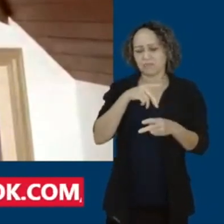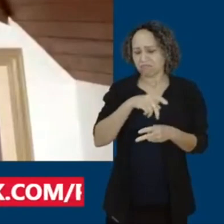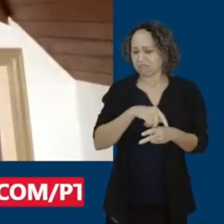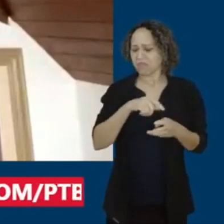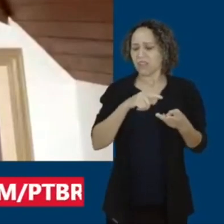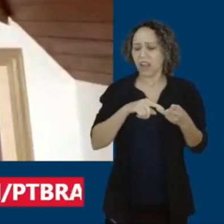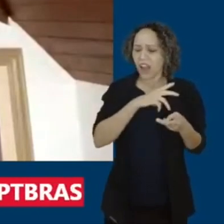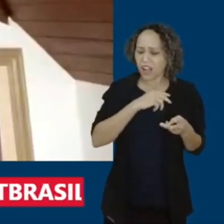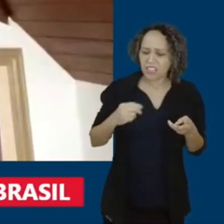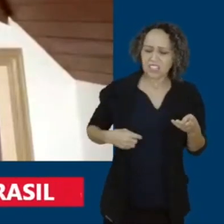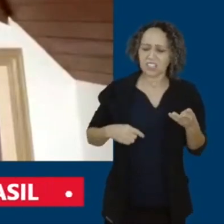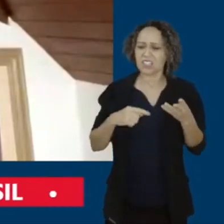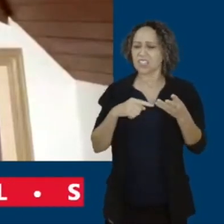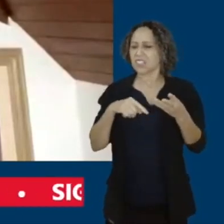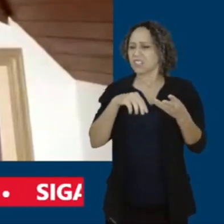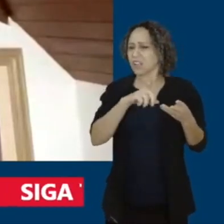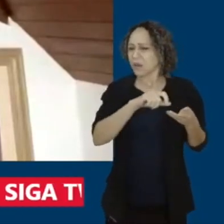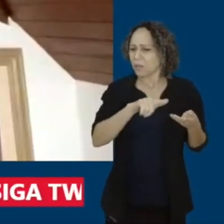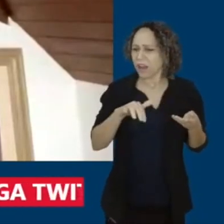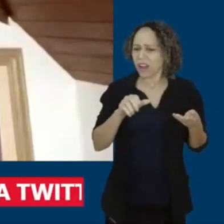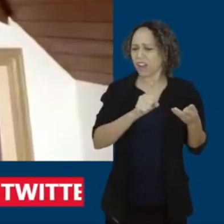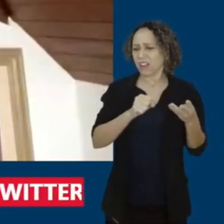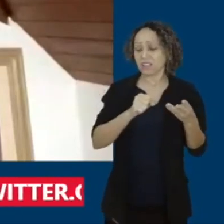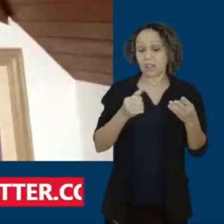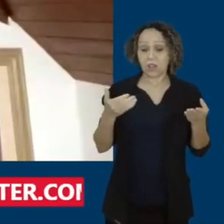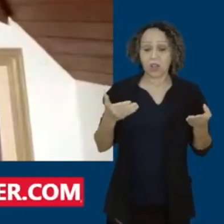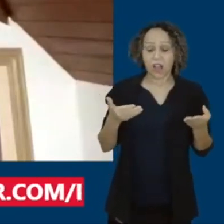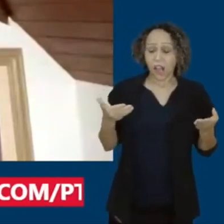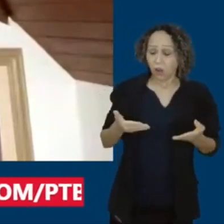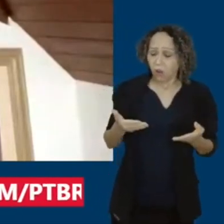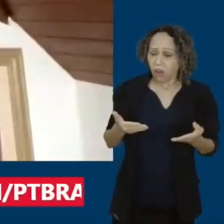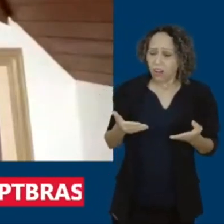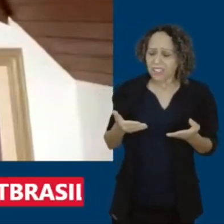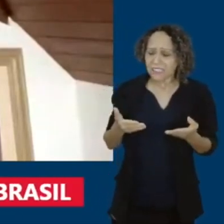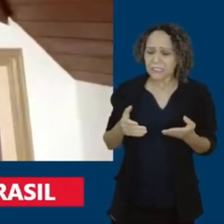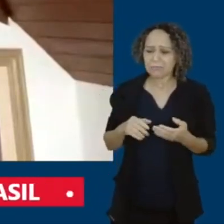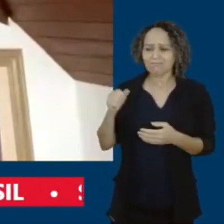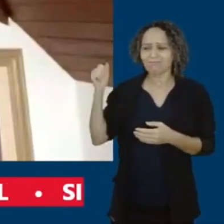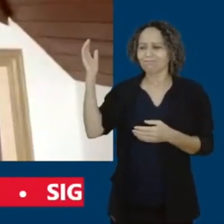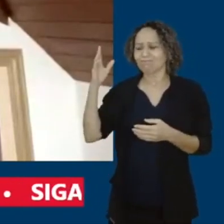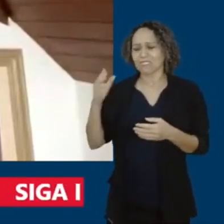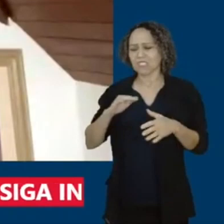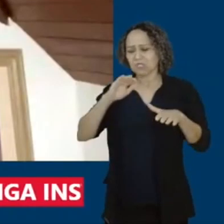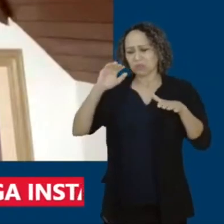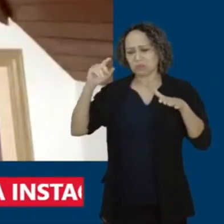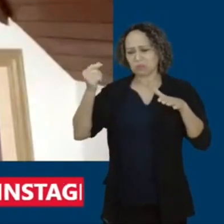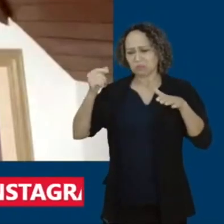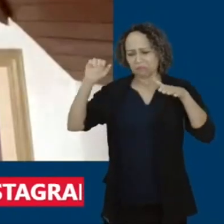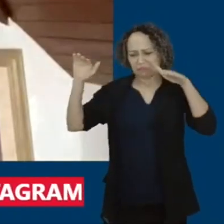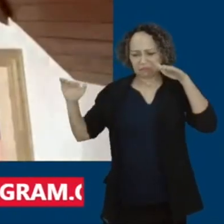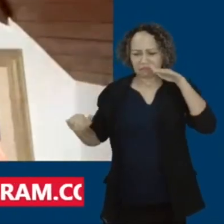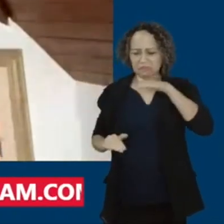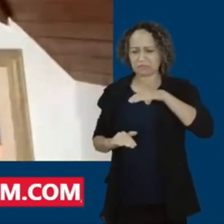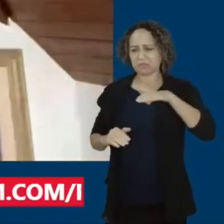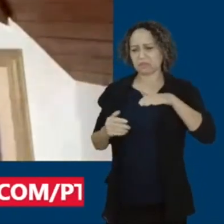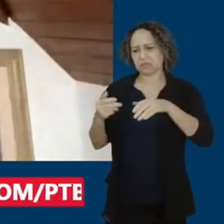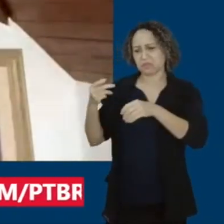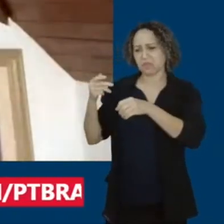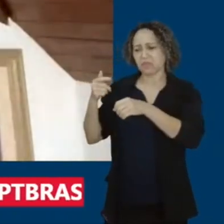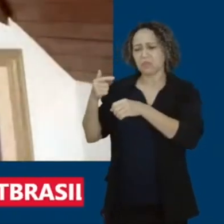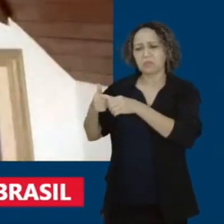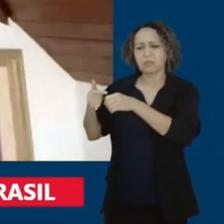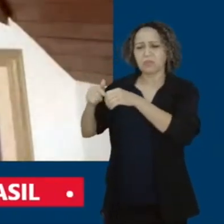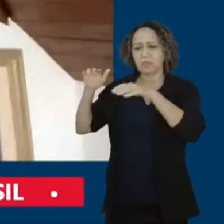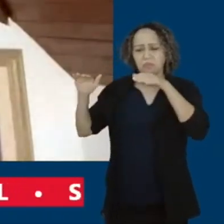eles produzem. E isso foi devido ao engajamento do Brasil na Guerra Fria, na tentativa da